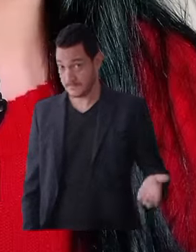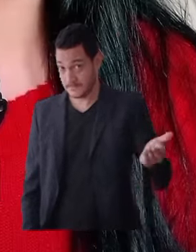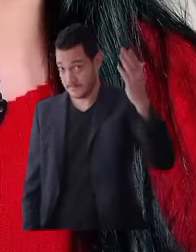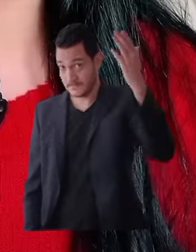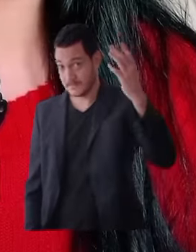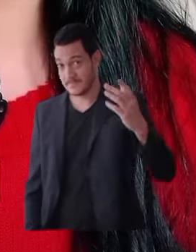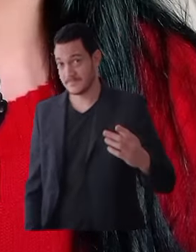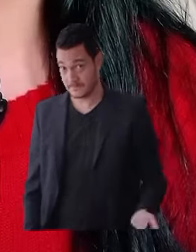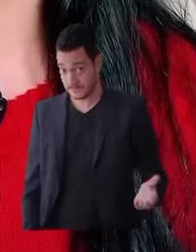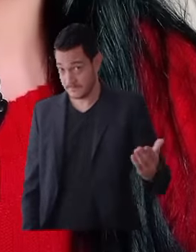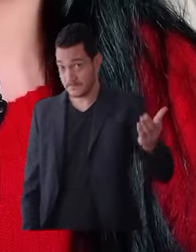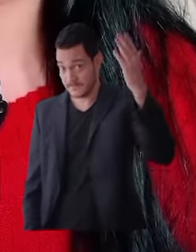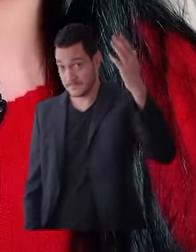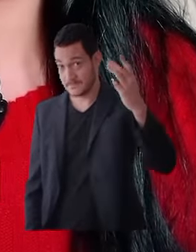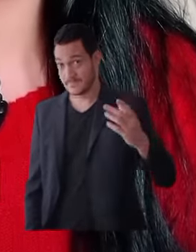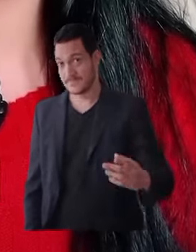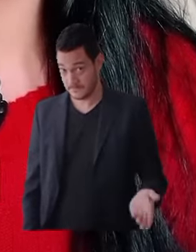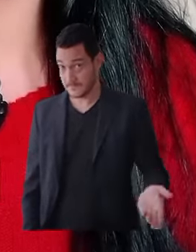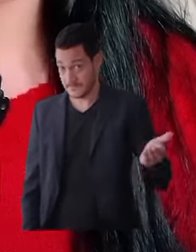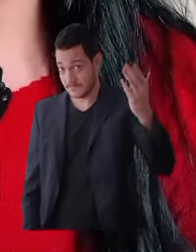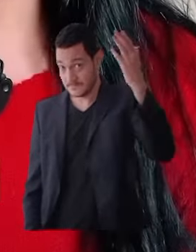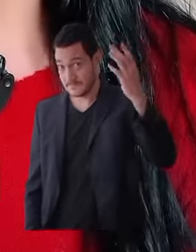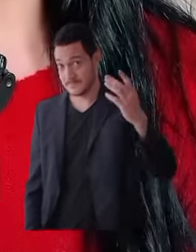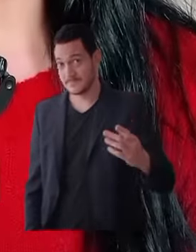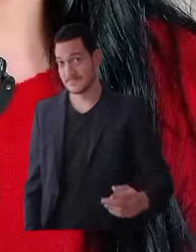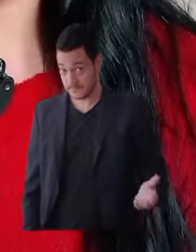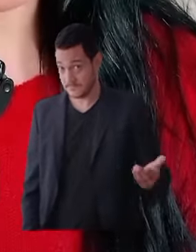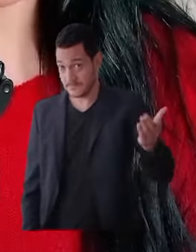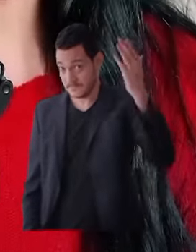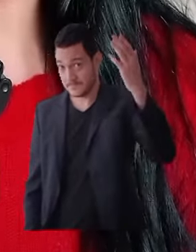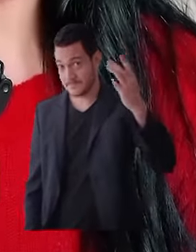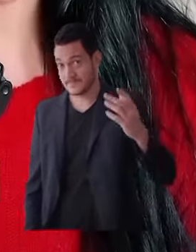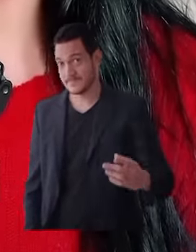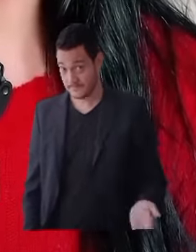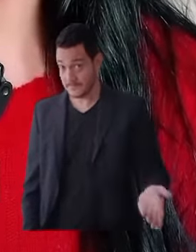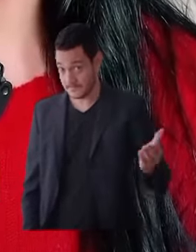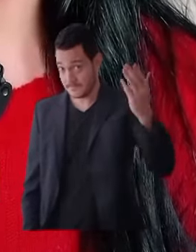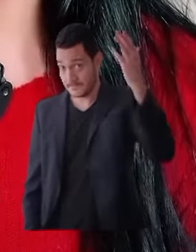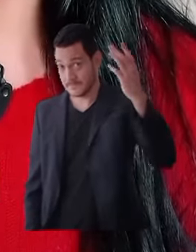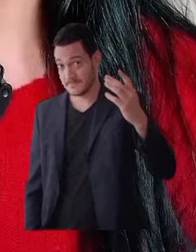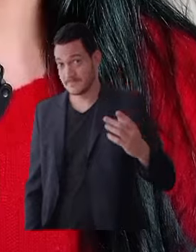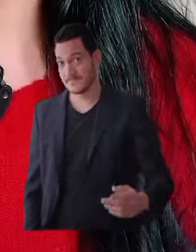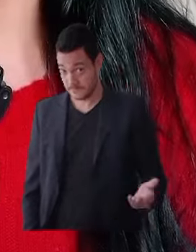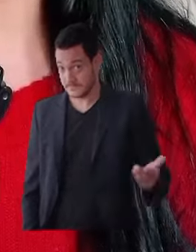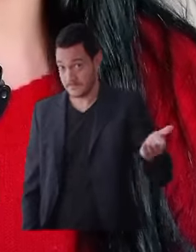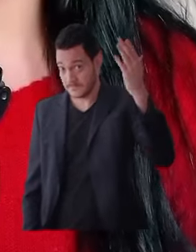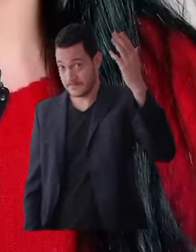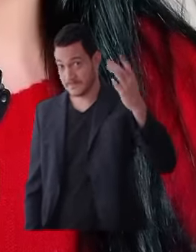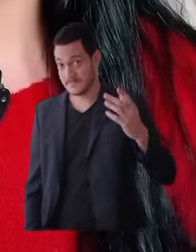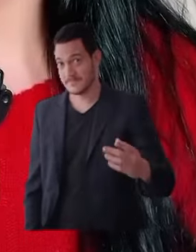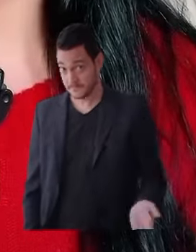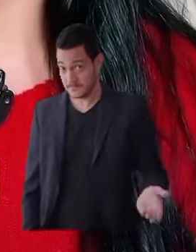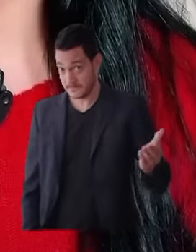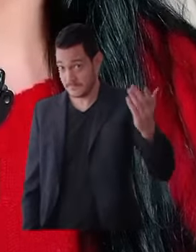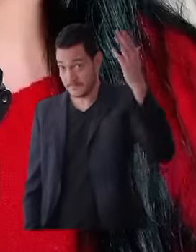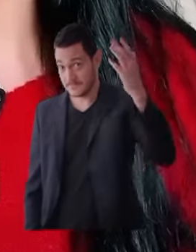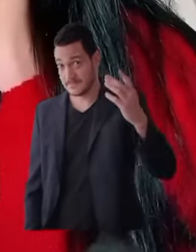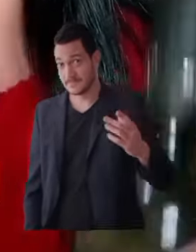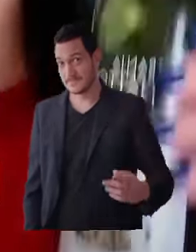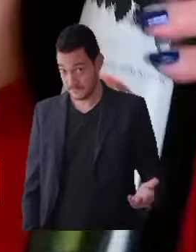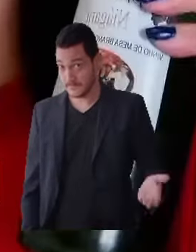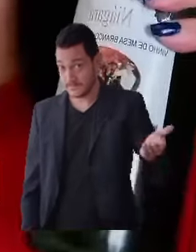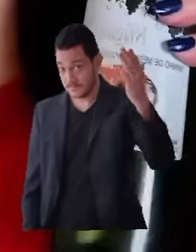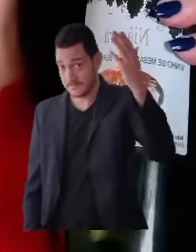de Bolsonaro desmoronando. Sabemos que vai acontecer e a qualquer momento.